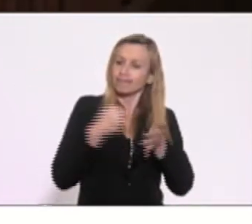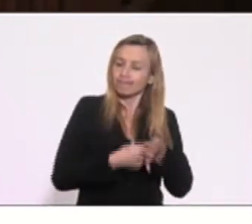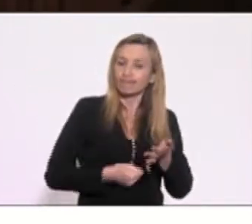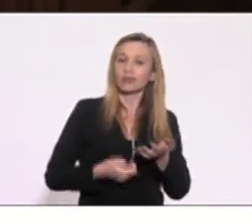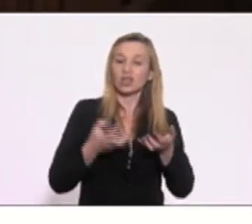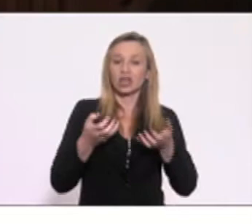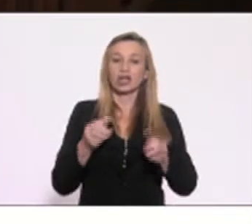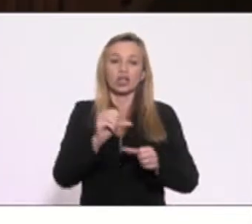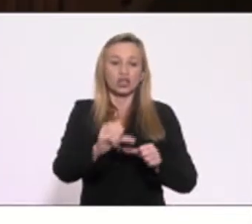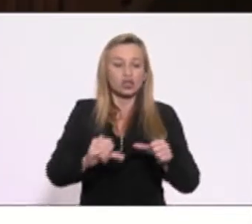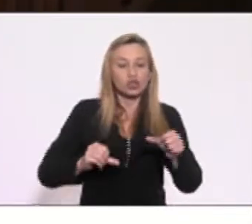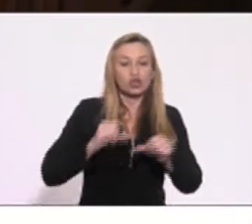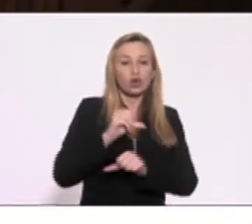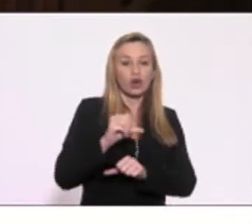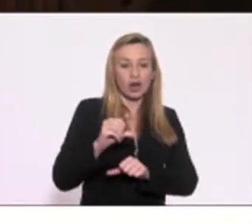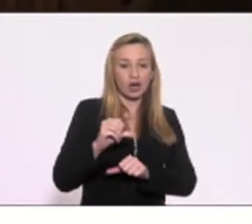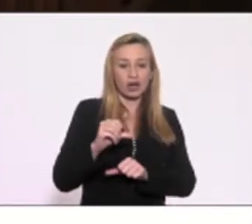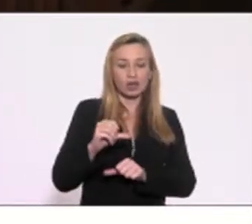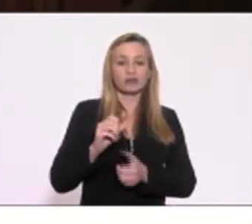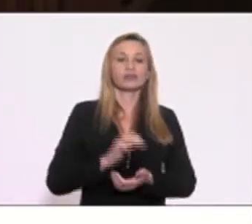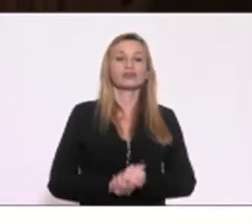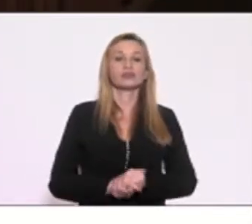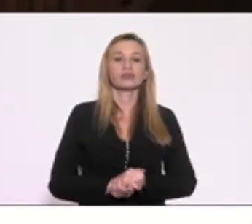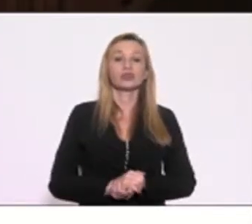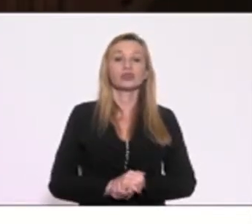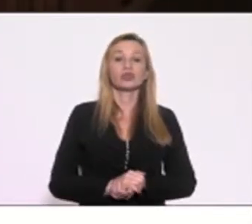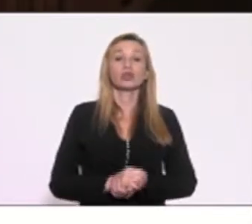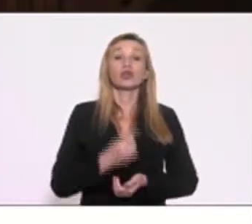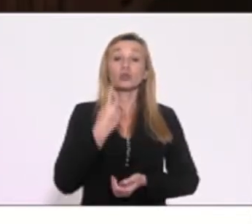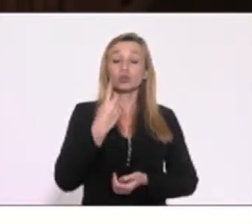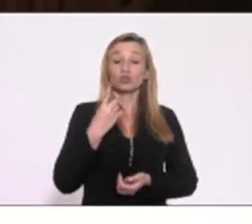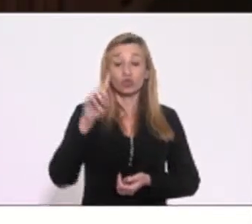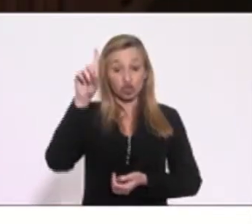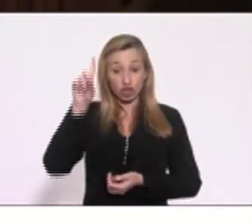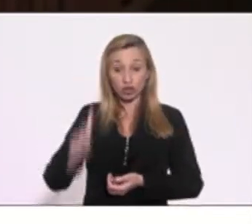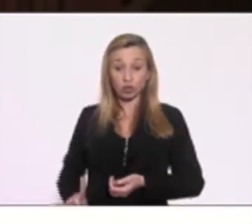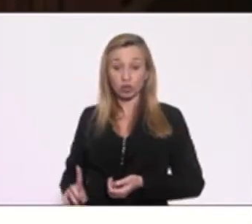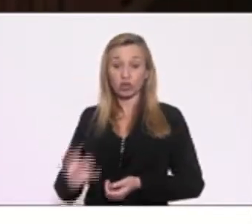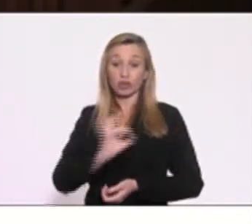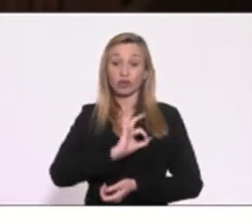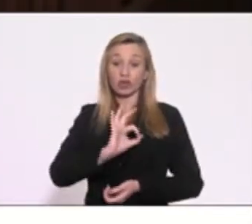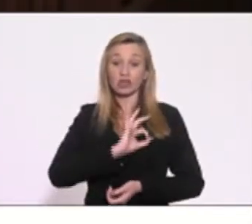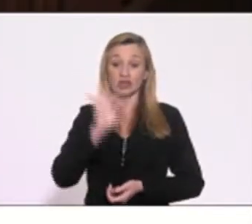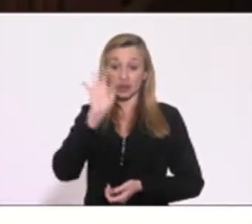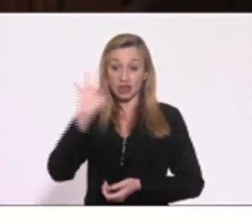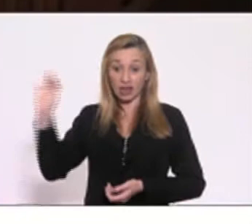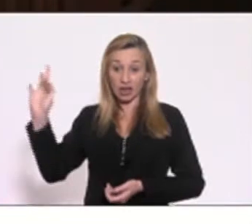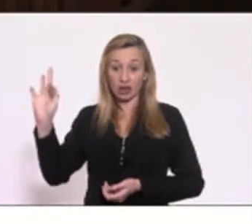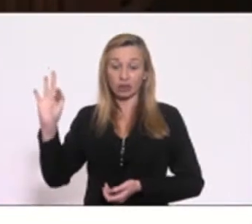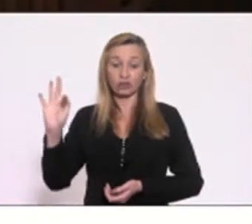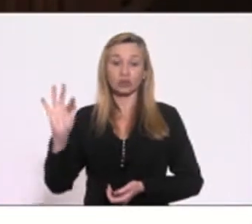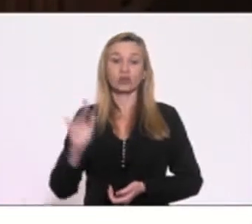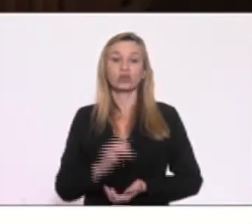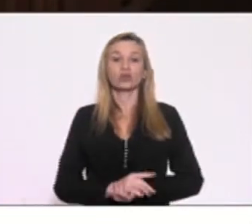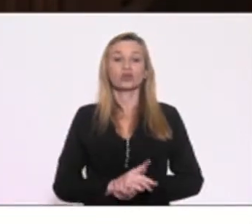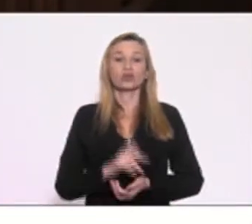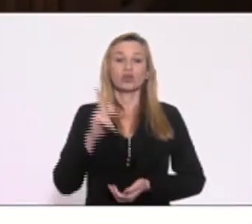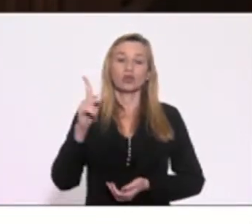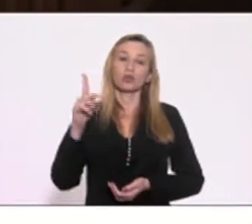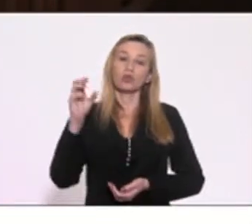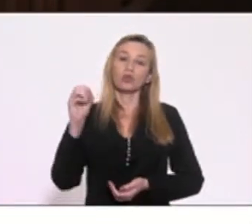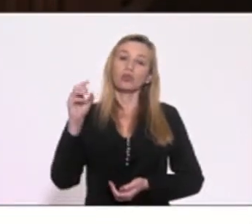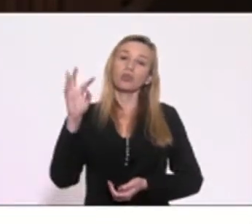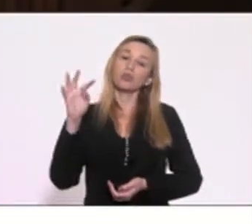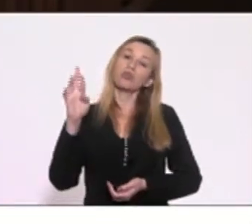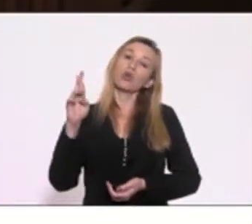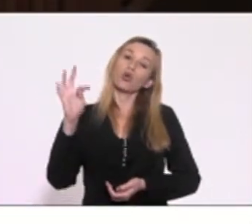trocar o superintendente, um dos diretores da Polícia Federal, no porto de